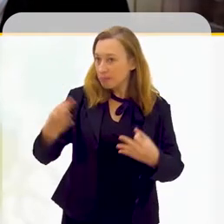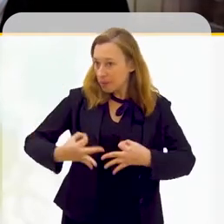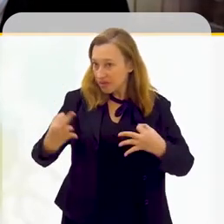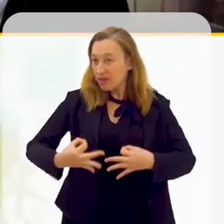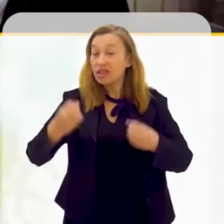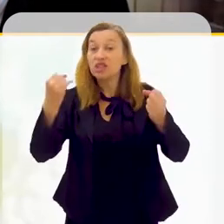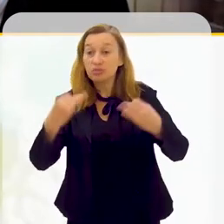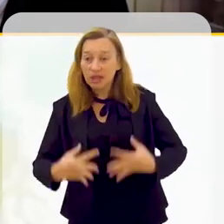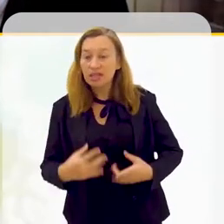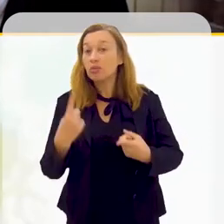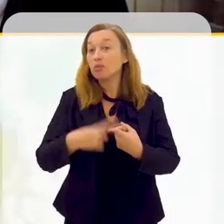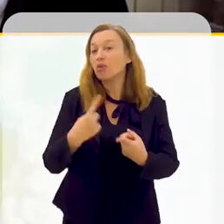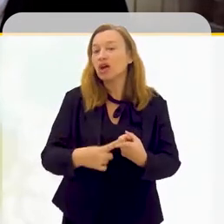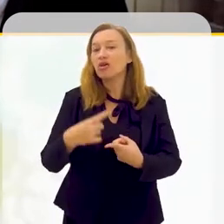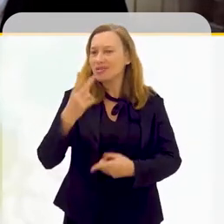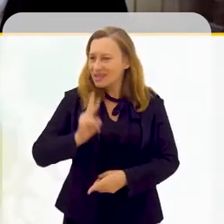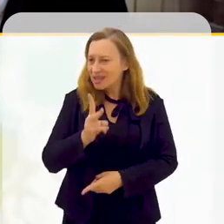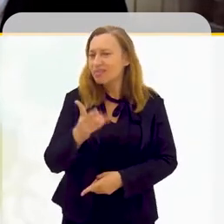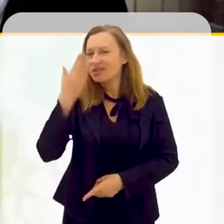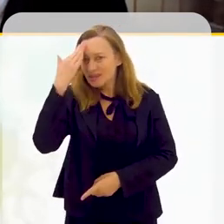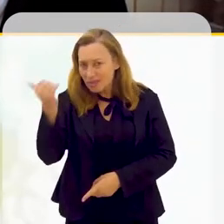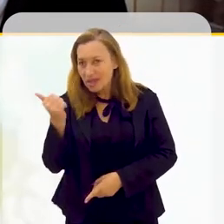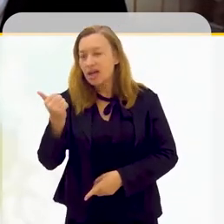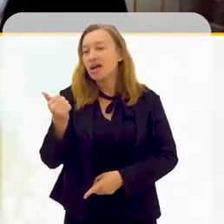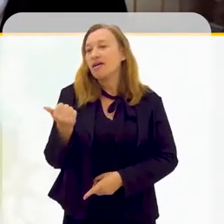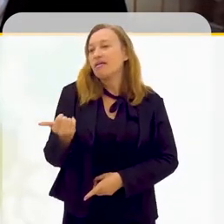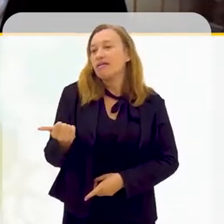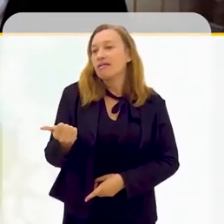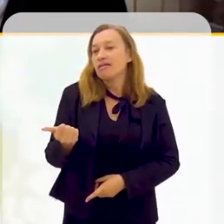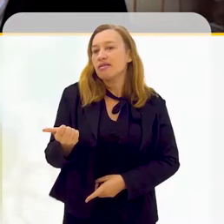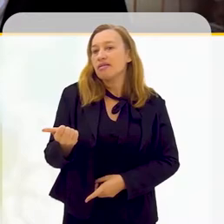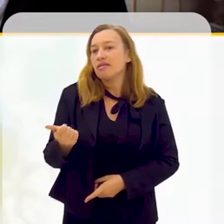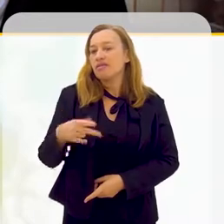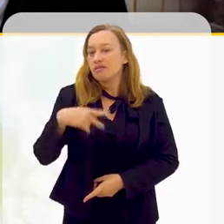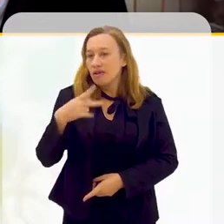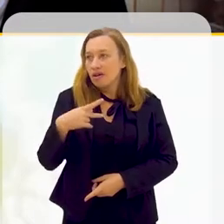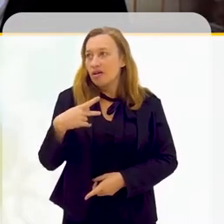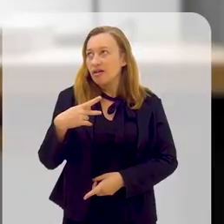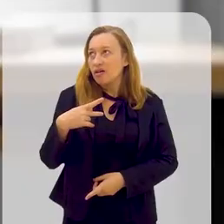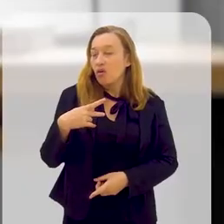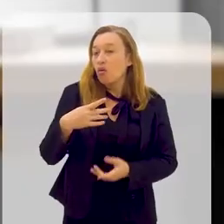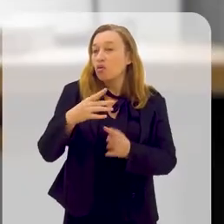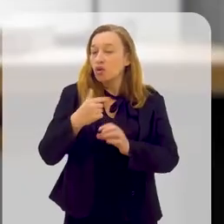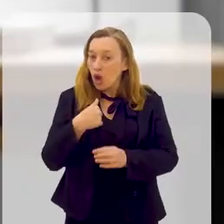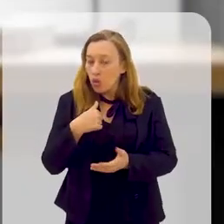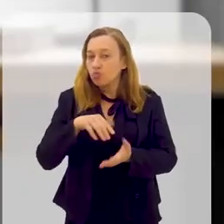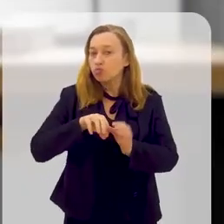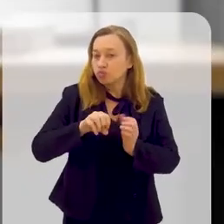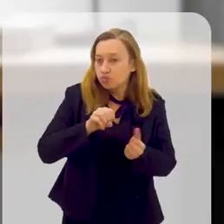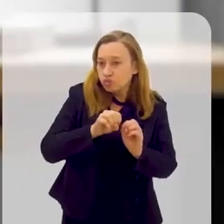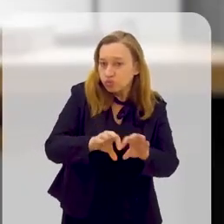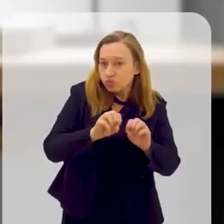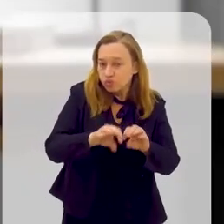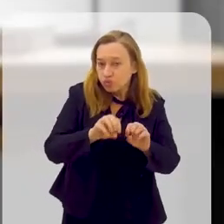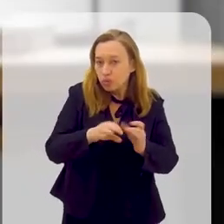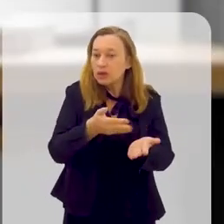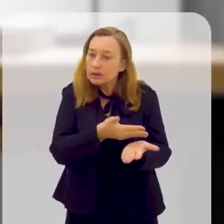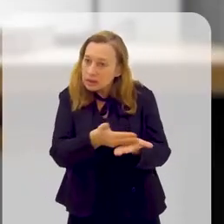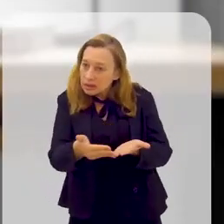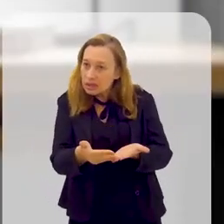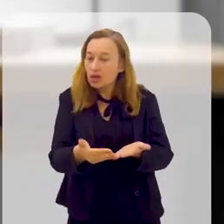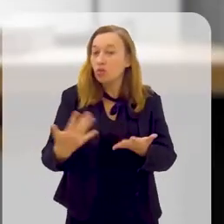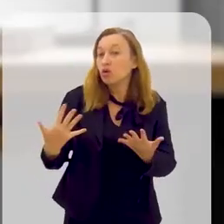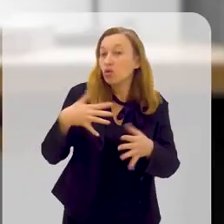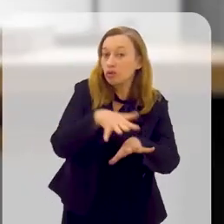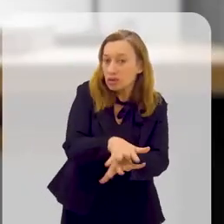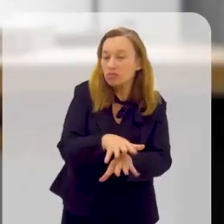não tô sendo perfeita a explicação porque eu soube eu sempre soube assim disso quando eu comecei a estudar educação e principalmente